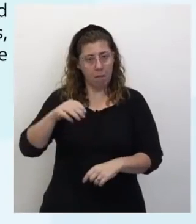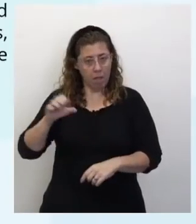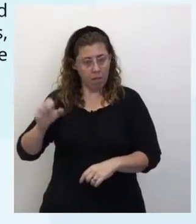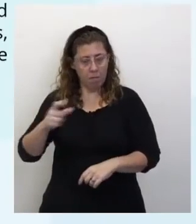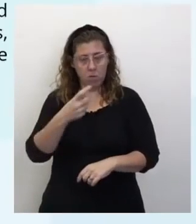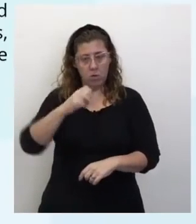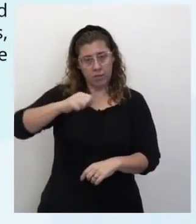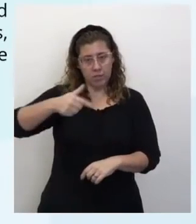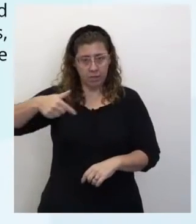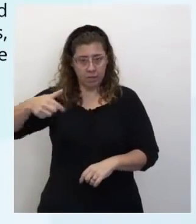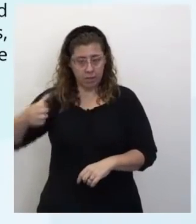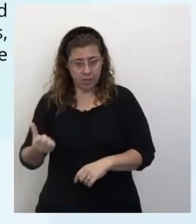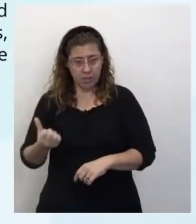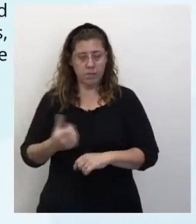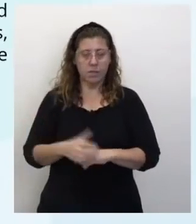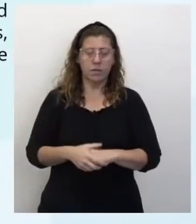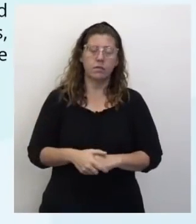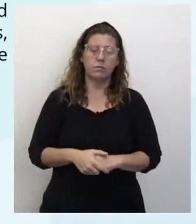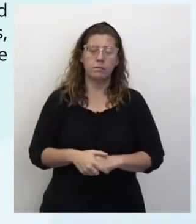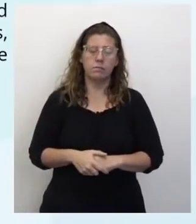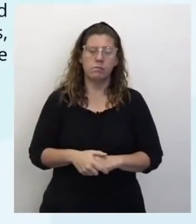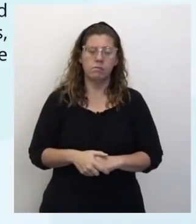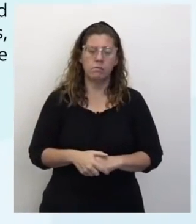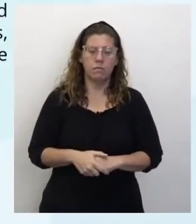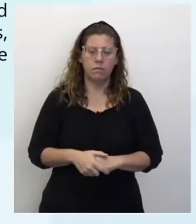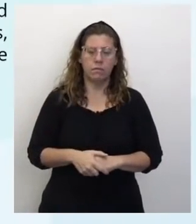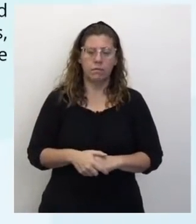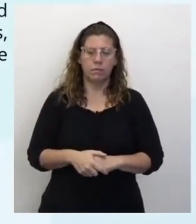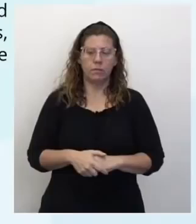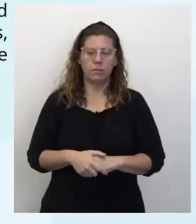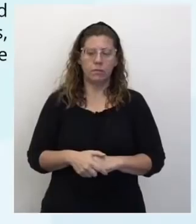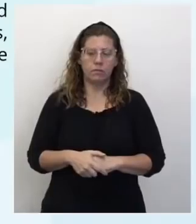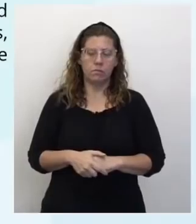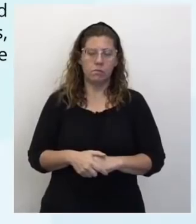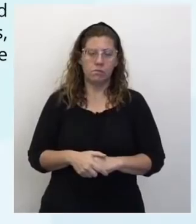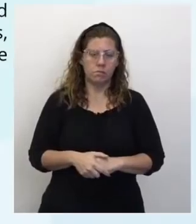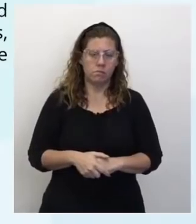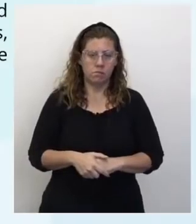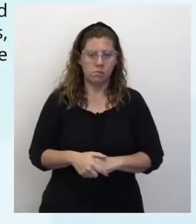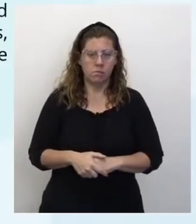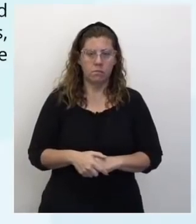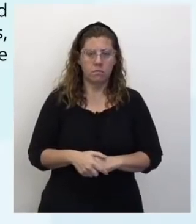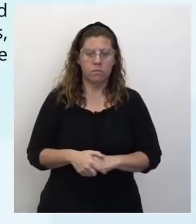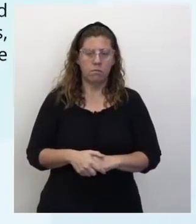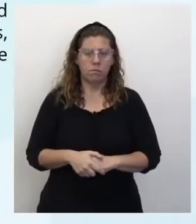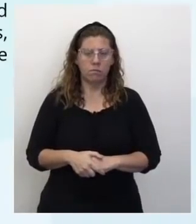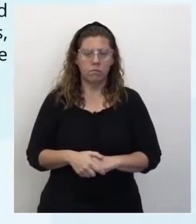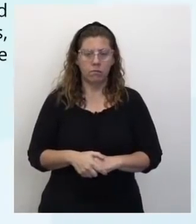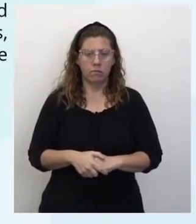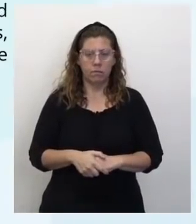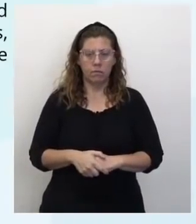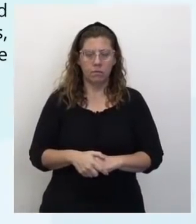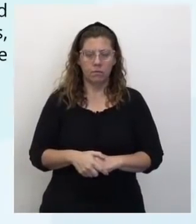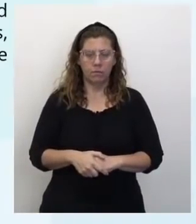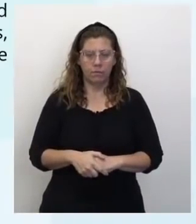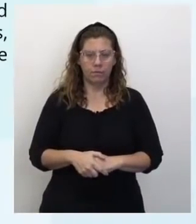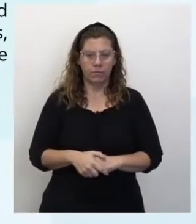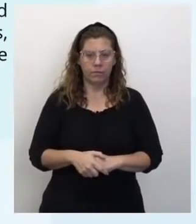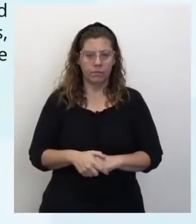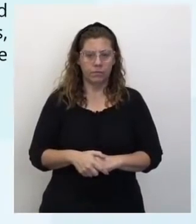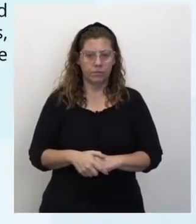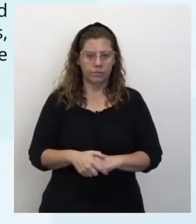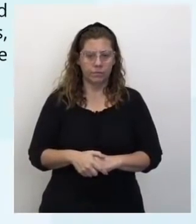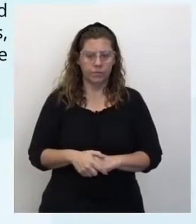that tunes, catchphrases, beliefs, clothing fashions, ways of making posts, and the technology of